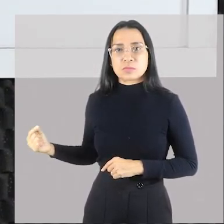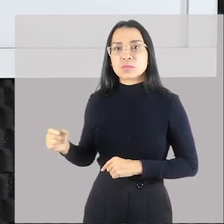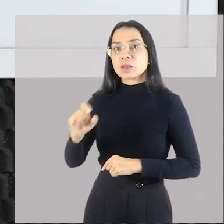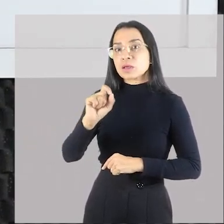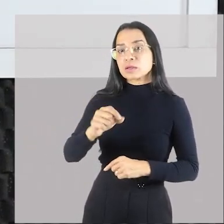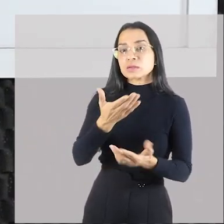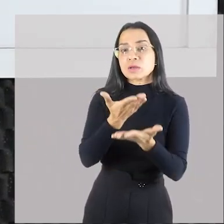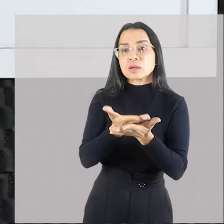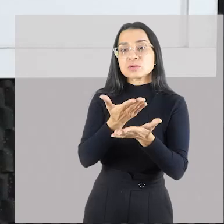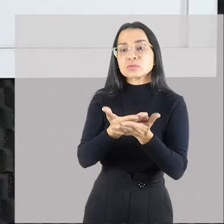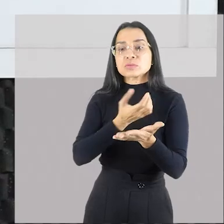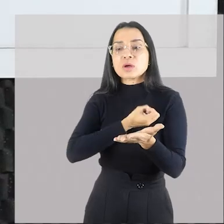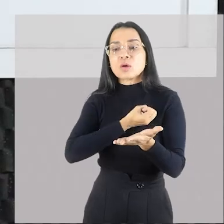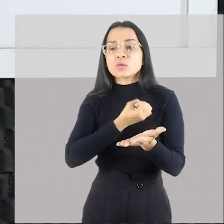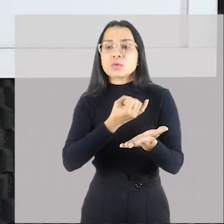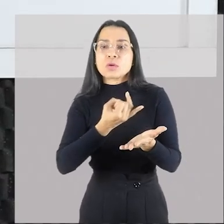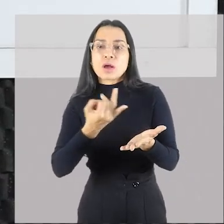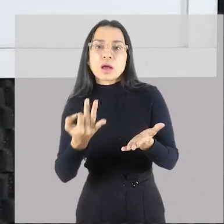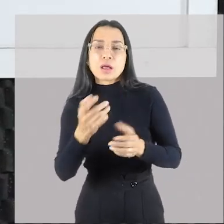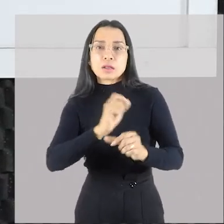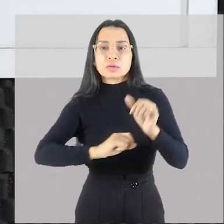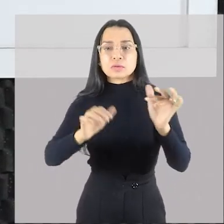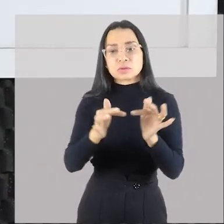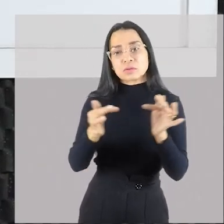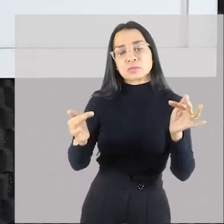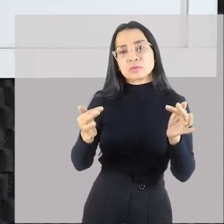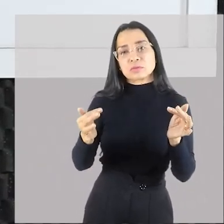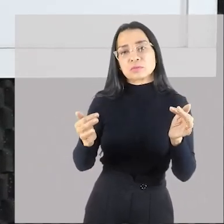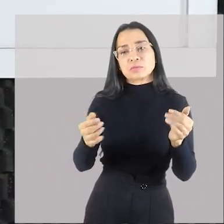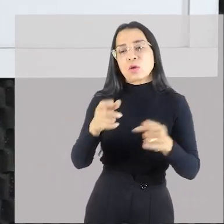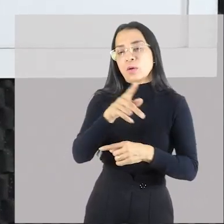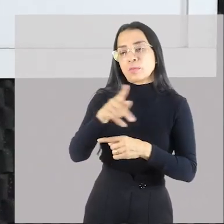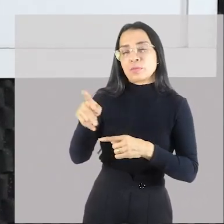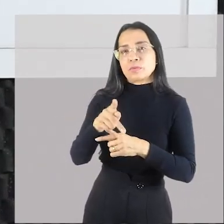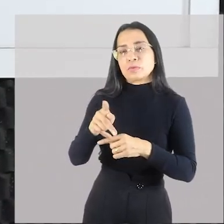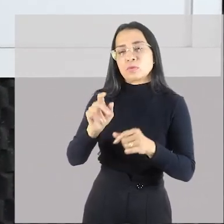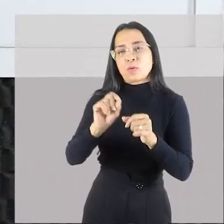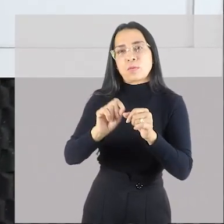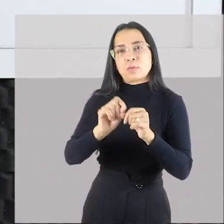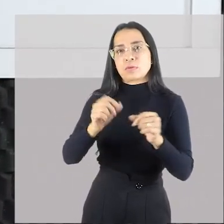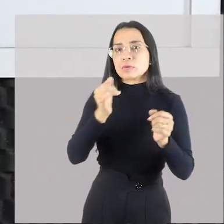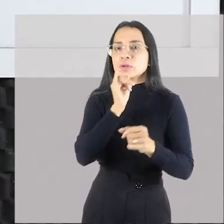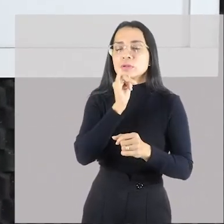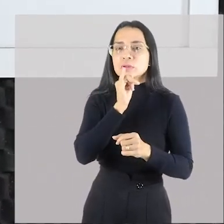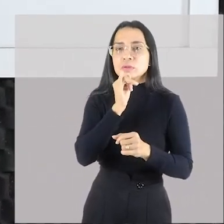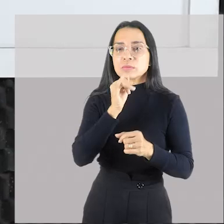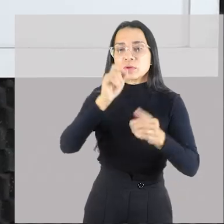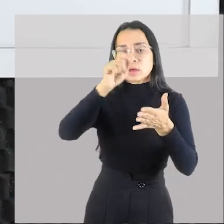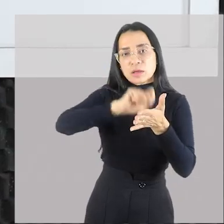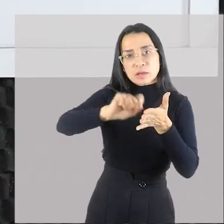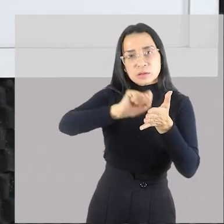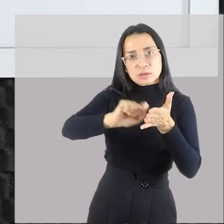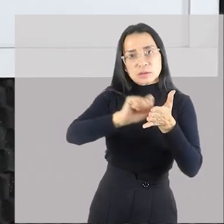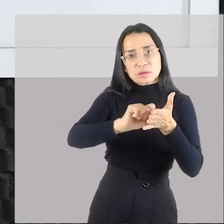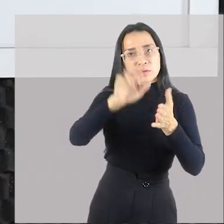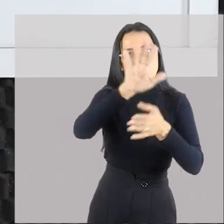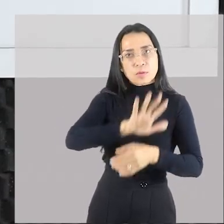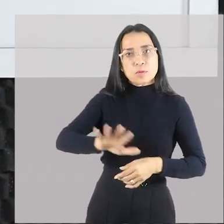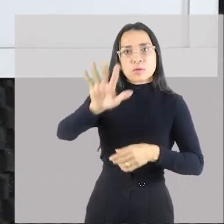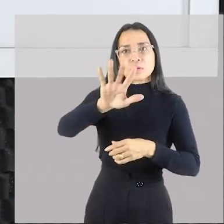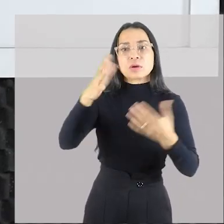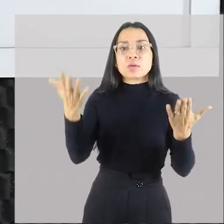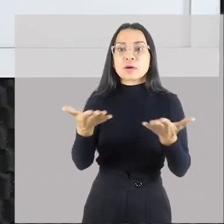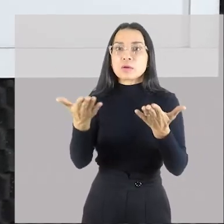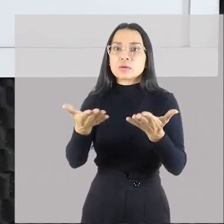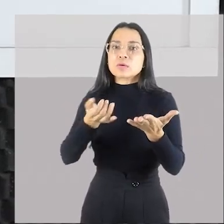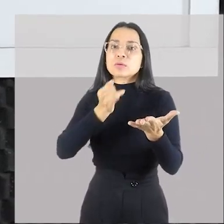é estudar o sinal da função. Eu só faço um exemplo. O senhor escreveu de maneira geral. Vamos ver um exemplo de uma função